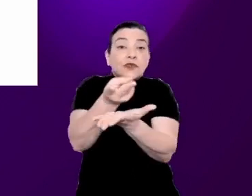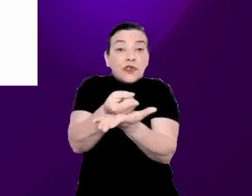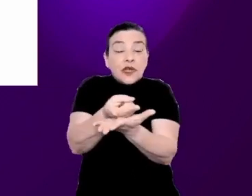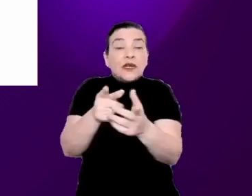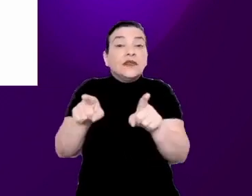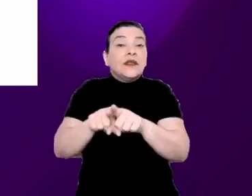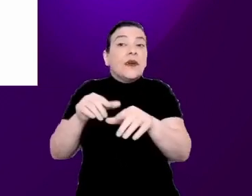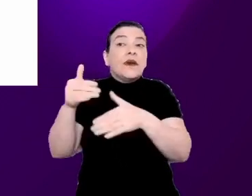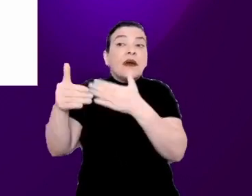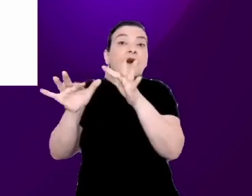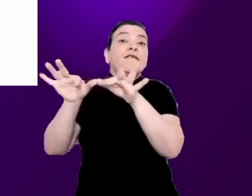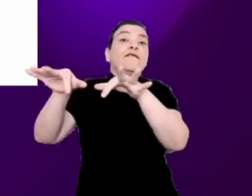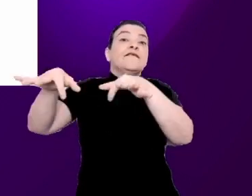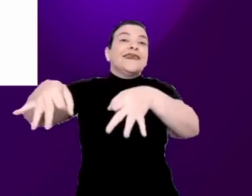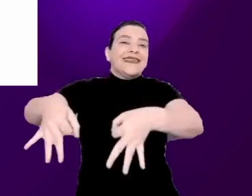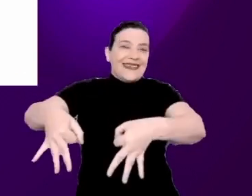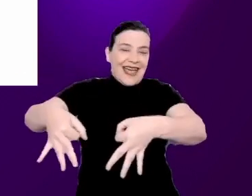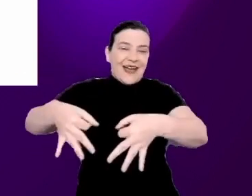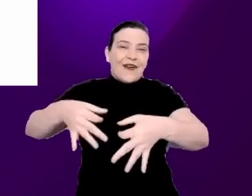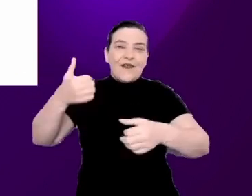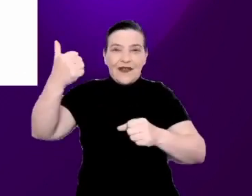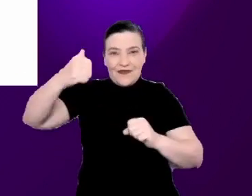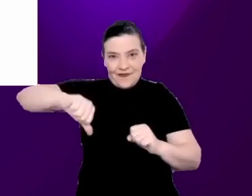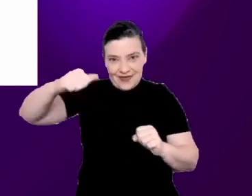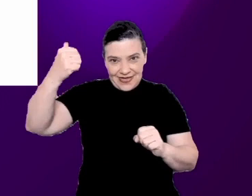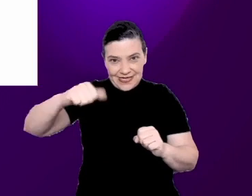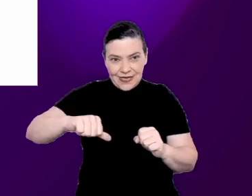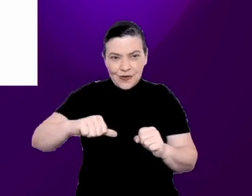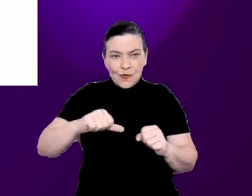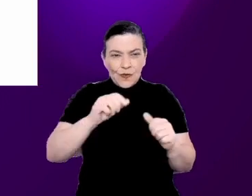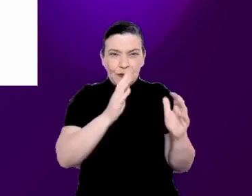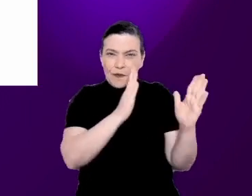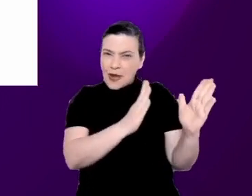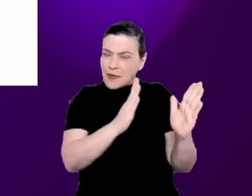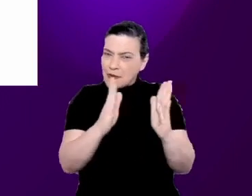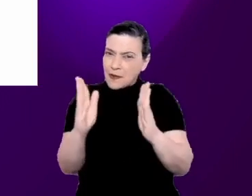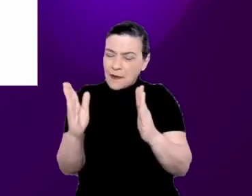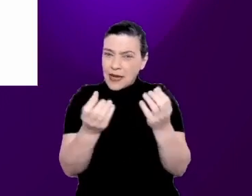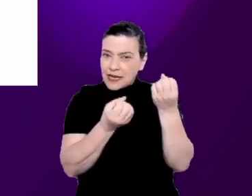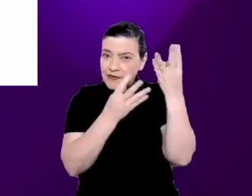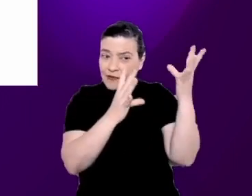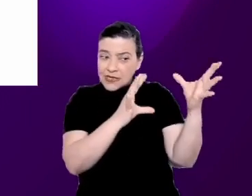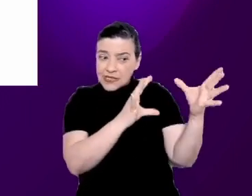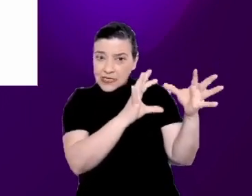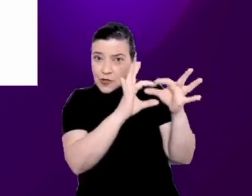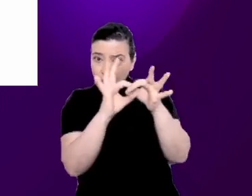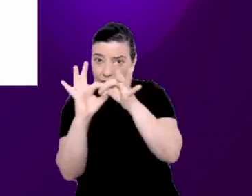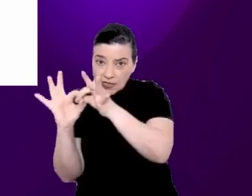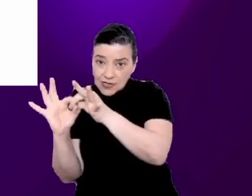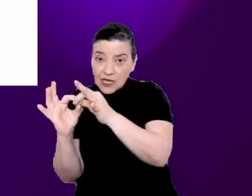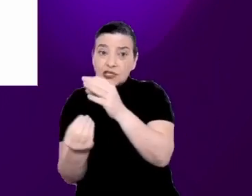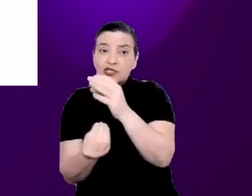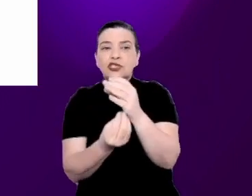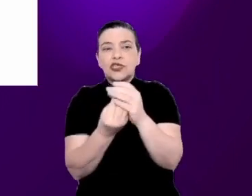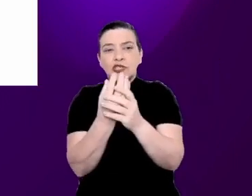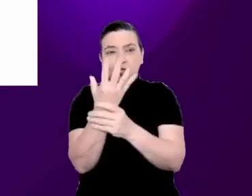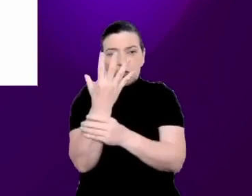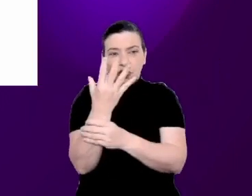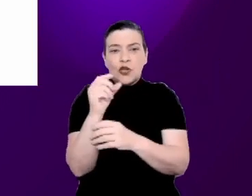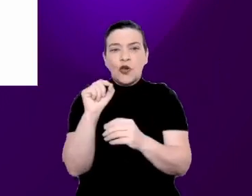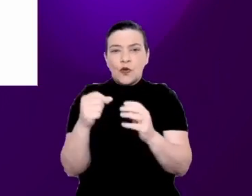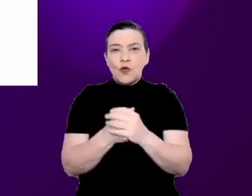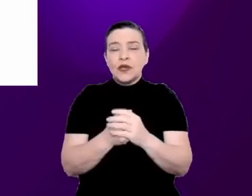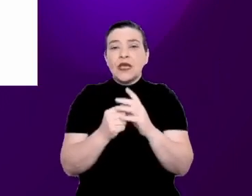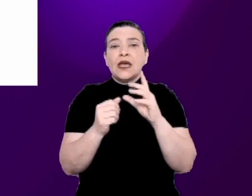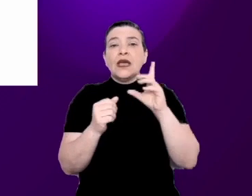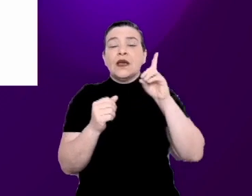resultado esperado. Então, para conectar todas essas informações, a gente desenvolveu um pequeno dashboard dotado